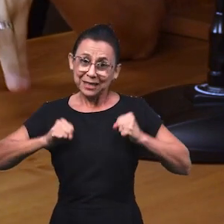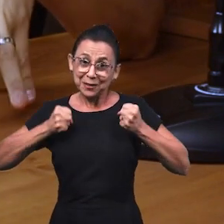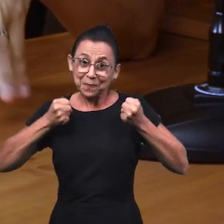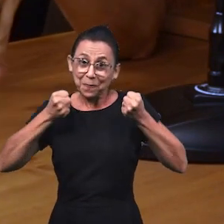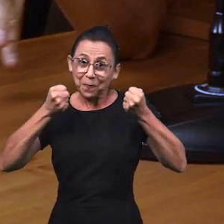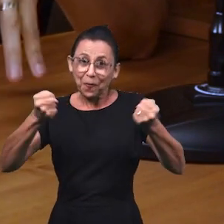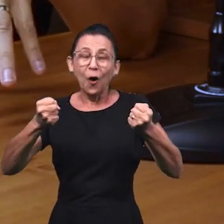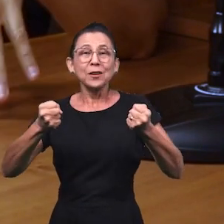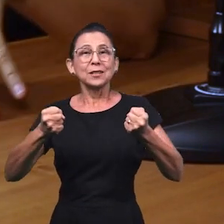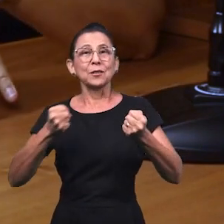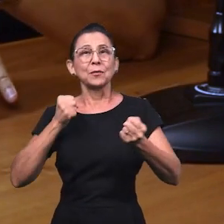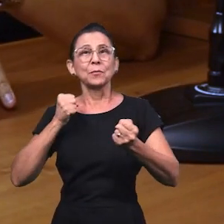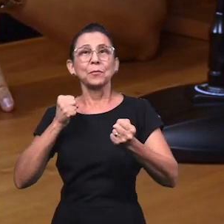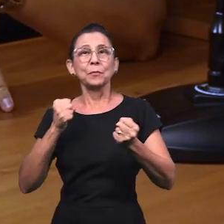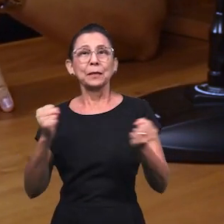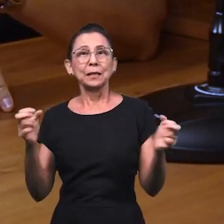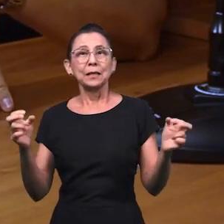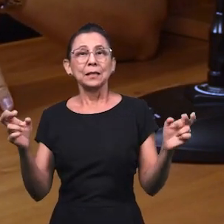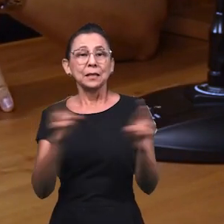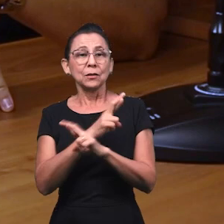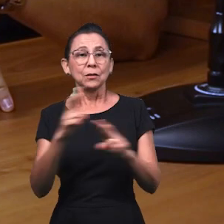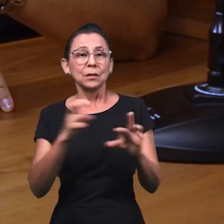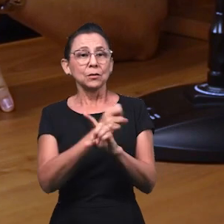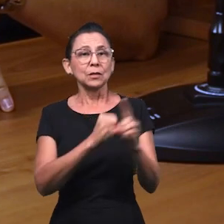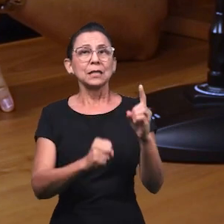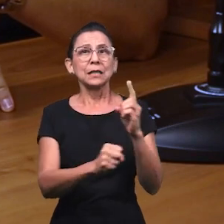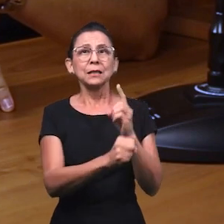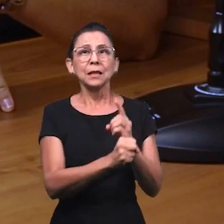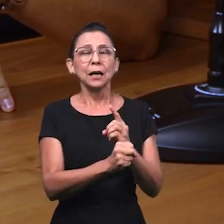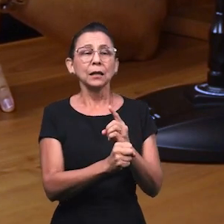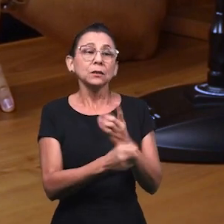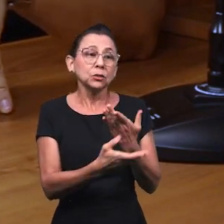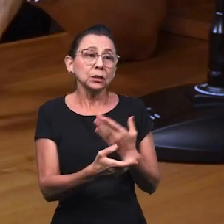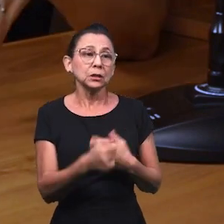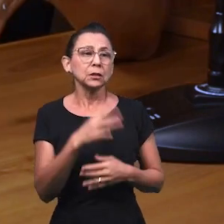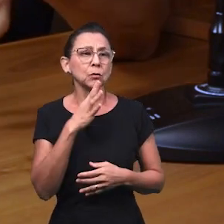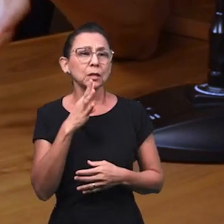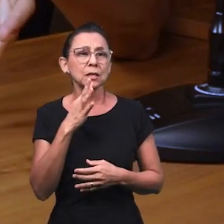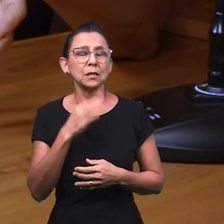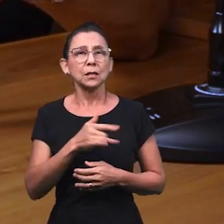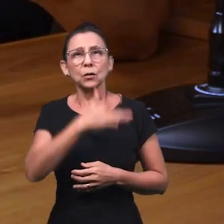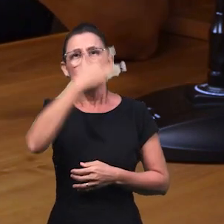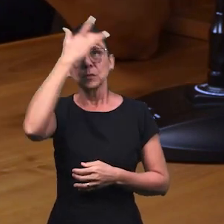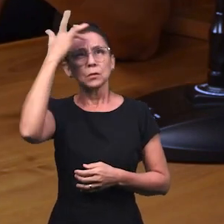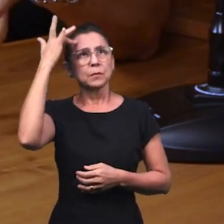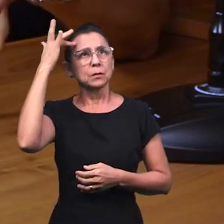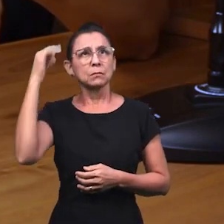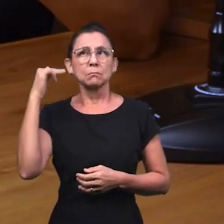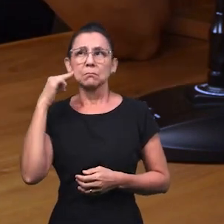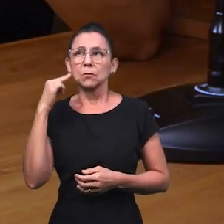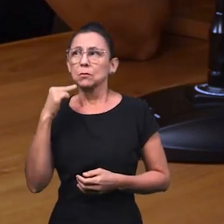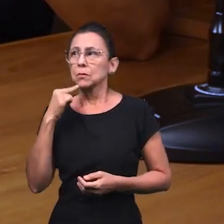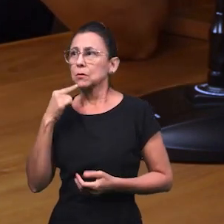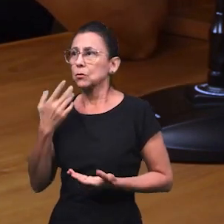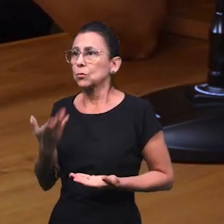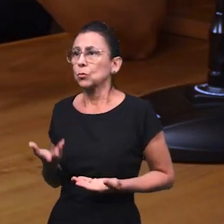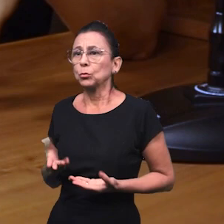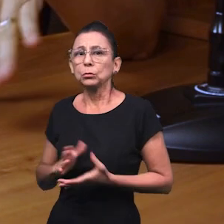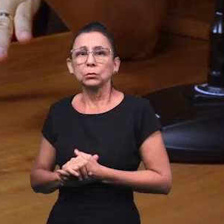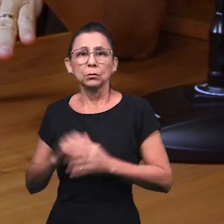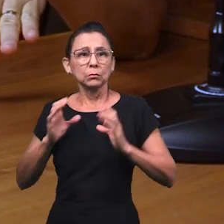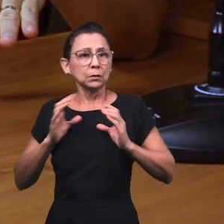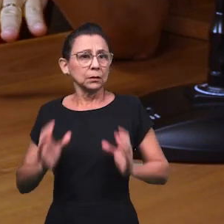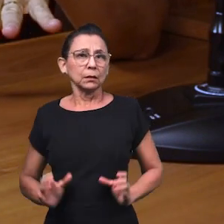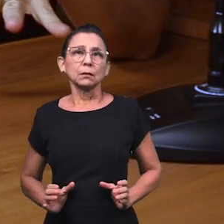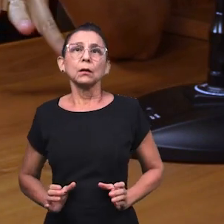se esforçam para ser alguém na sociedade, serem reconhecidos como pessoas ouvintes ou surdas como